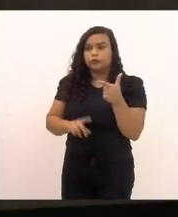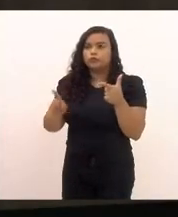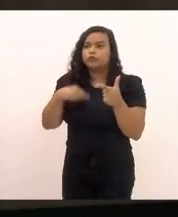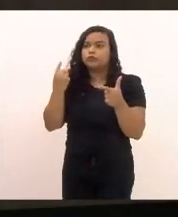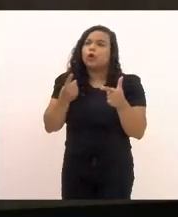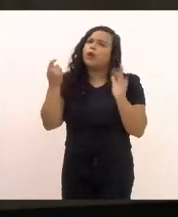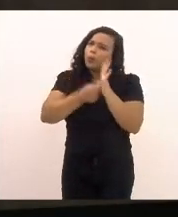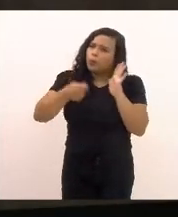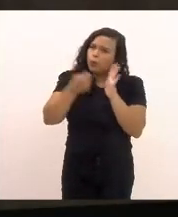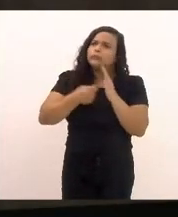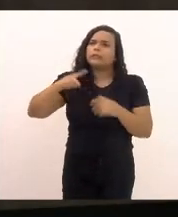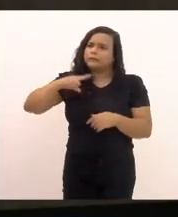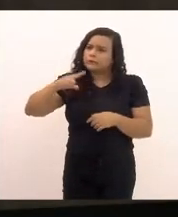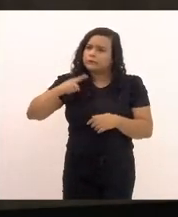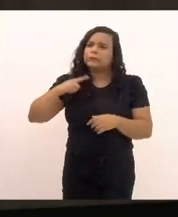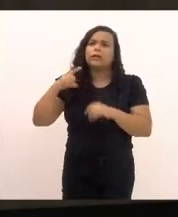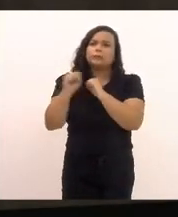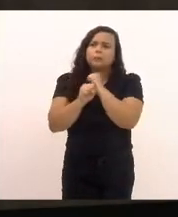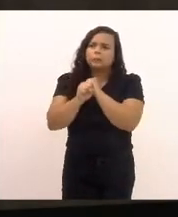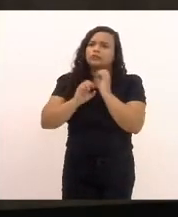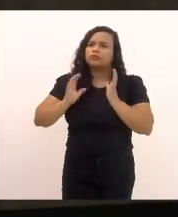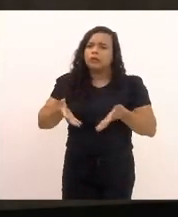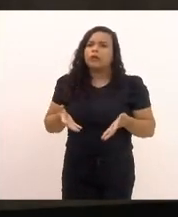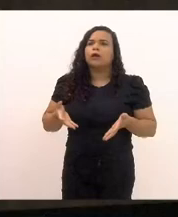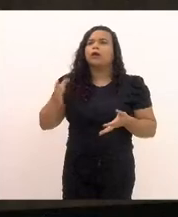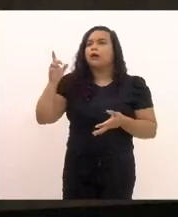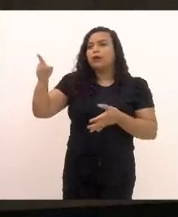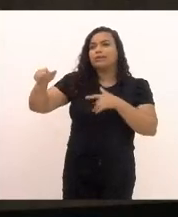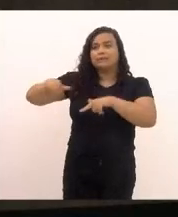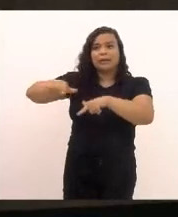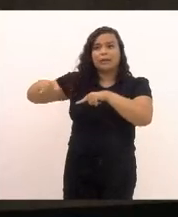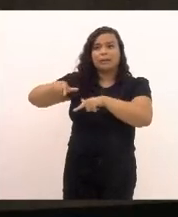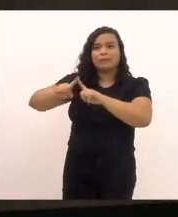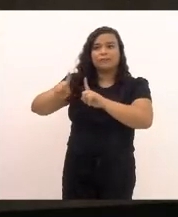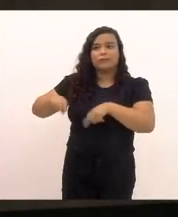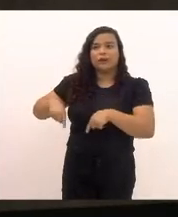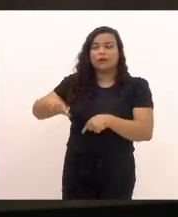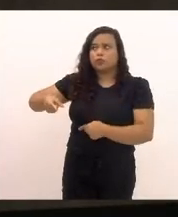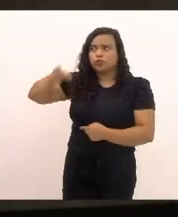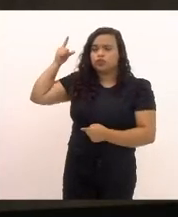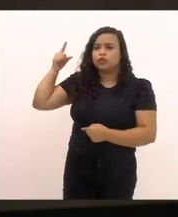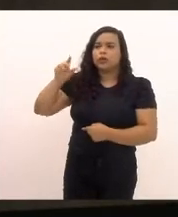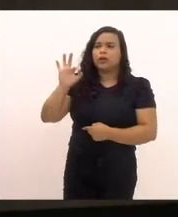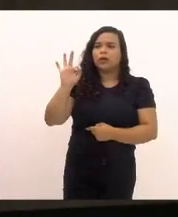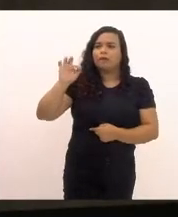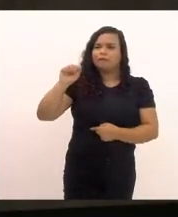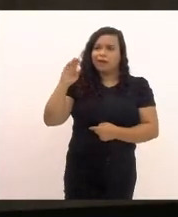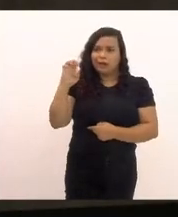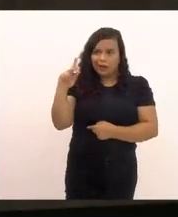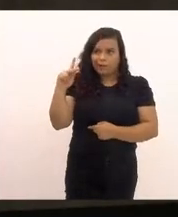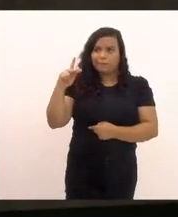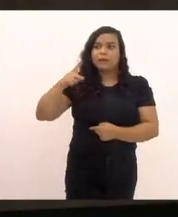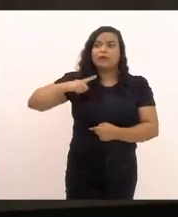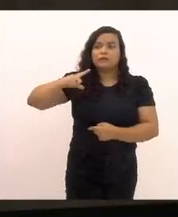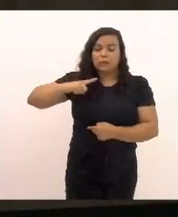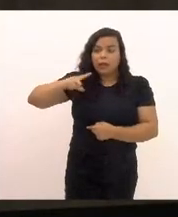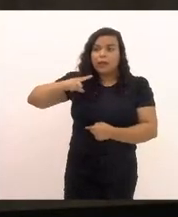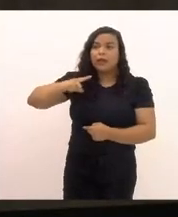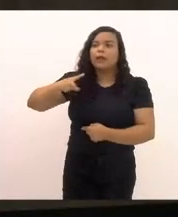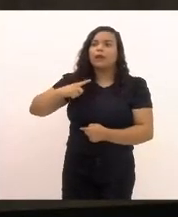uma luta muito grande para que os servidores da antiga FAEP tenham seu plano de cargos, carreiras e